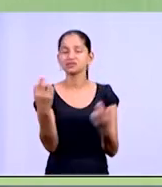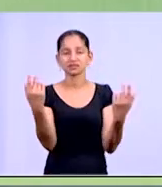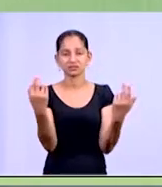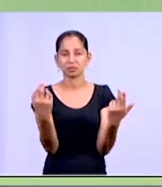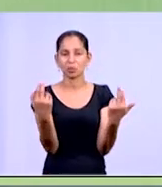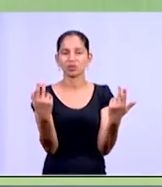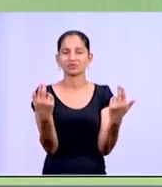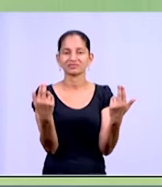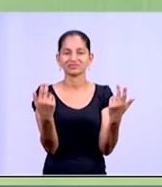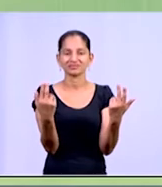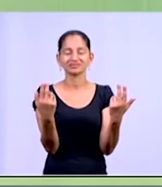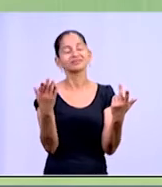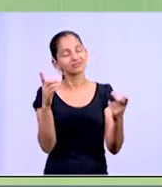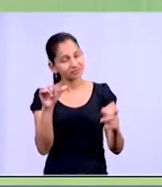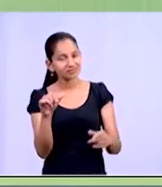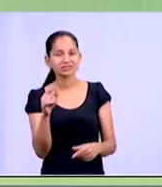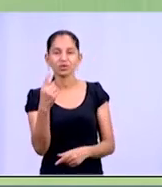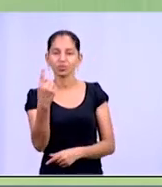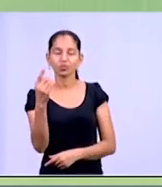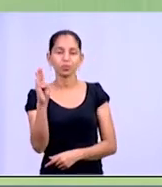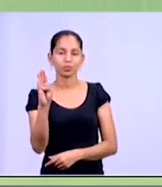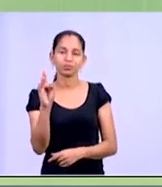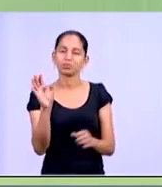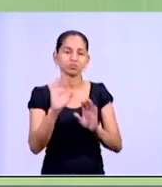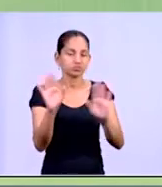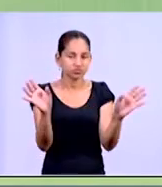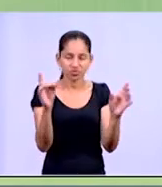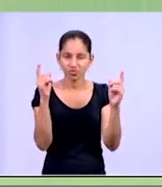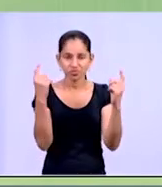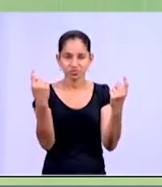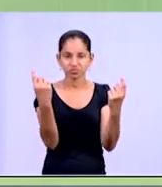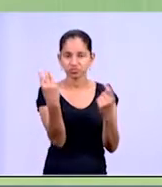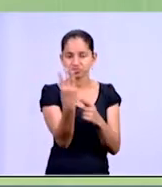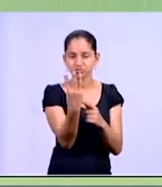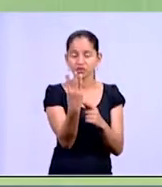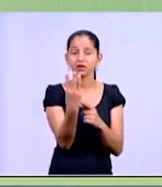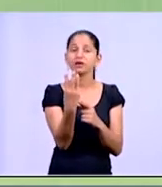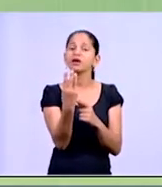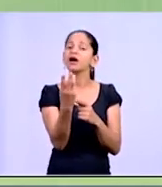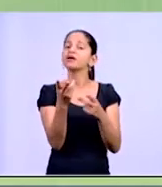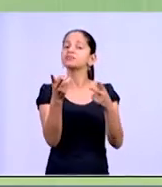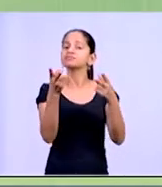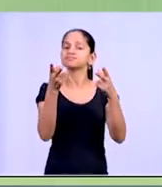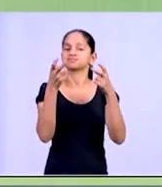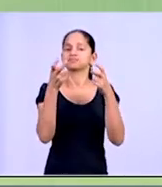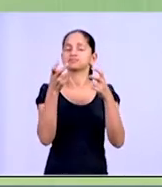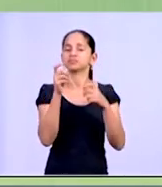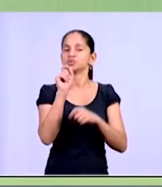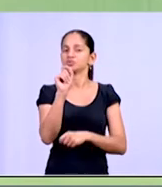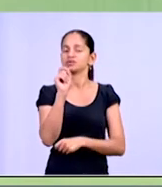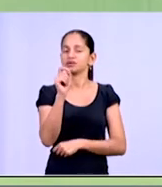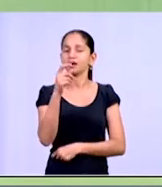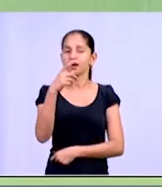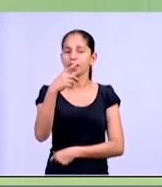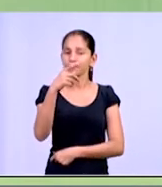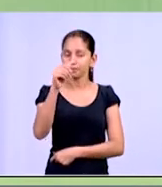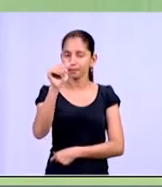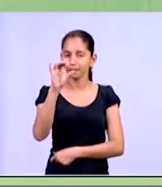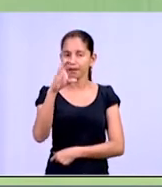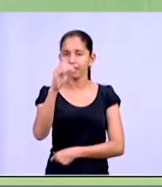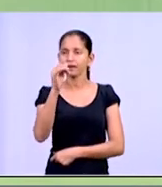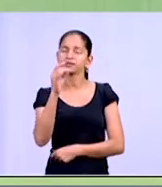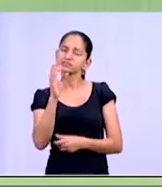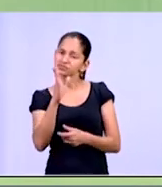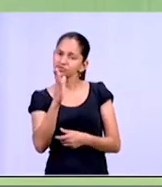coisa. Equivalia um único bit, o 0 e 1. Agora o transistor, nós temos uma placa, gente, que